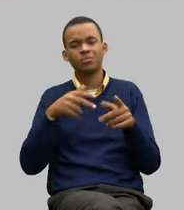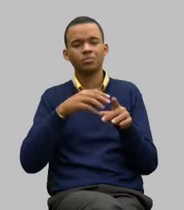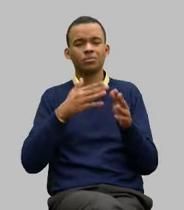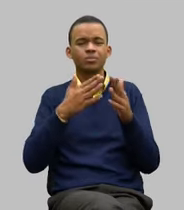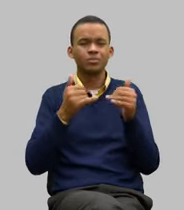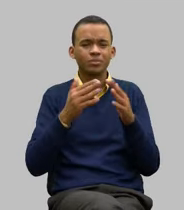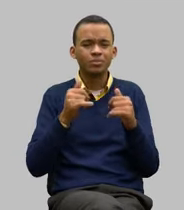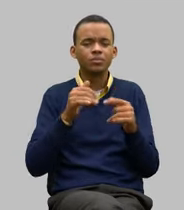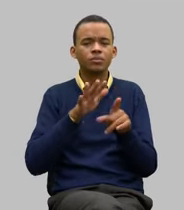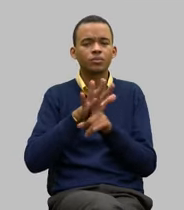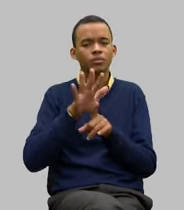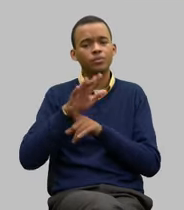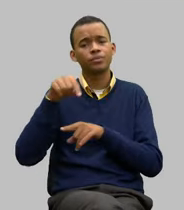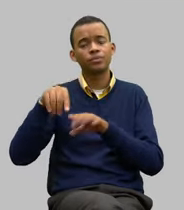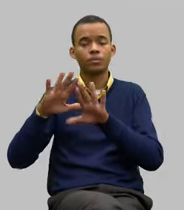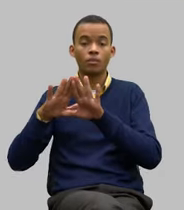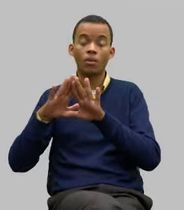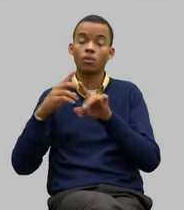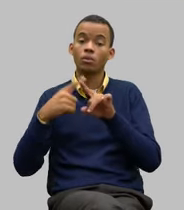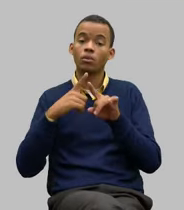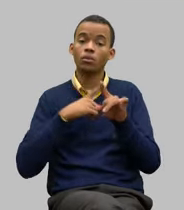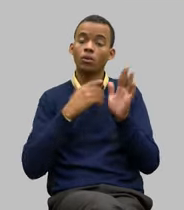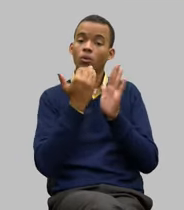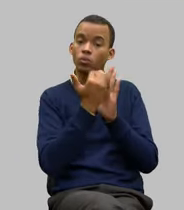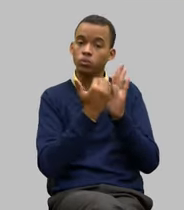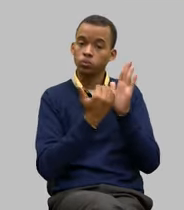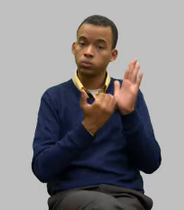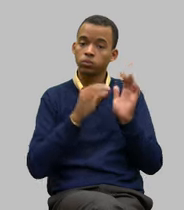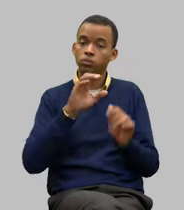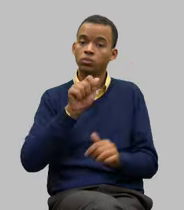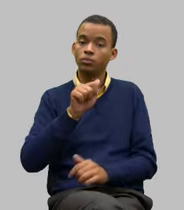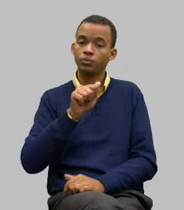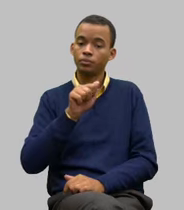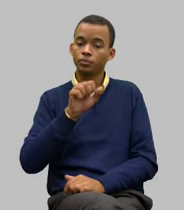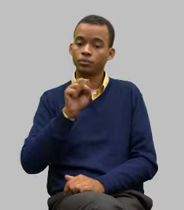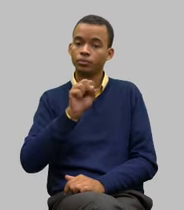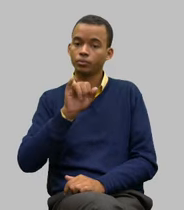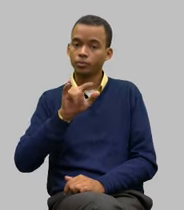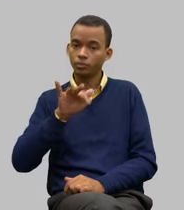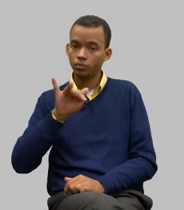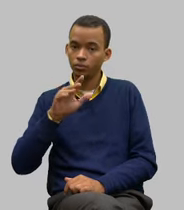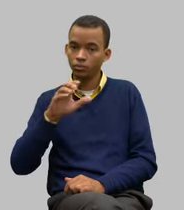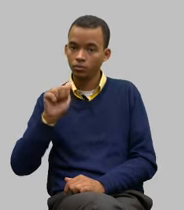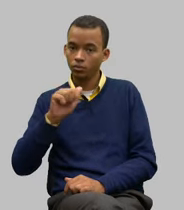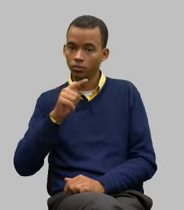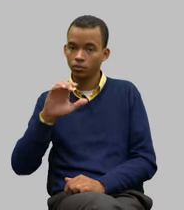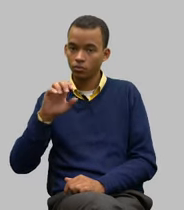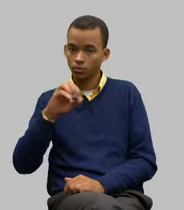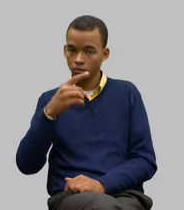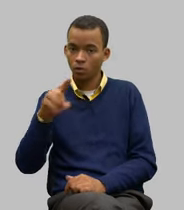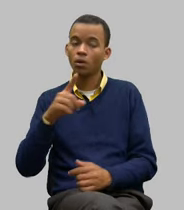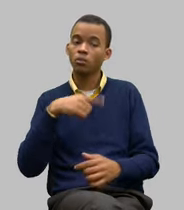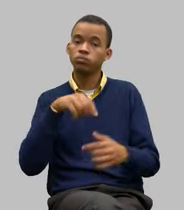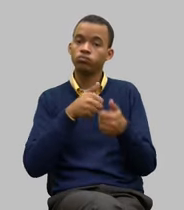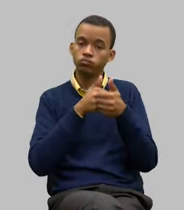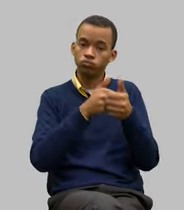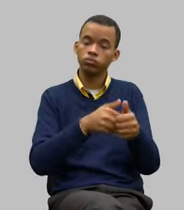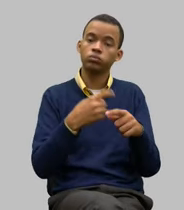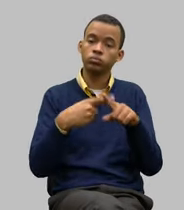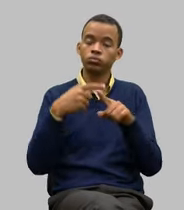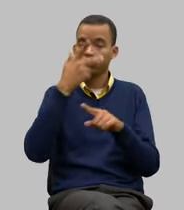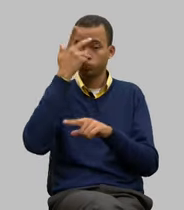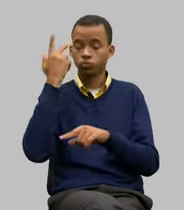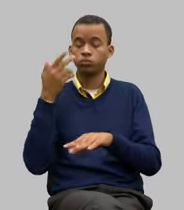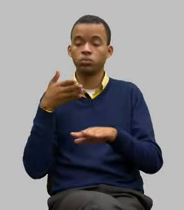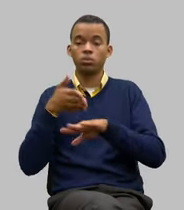existe uma ordem de classificação que tá sendo rigorosamente atendida sim e o e o servidor que entrou agora nesse concurso ele